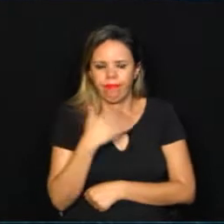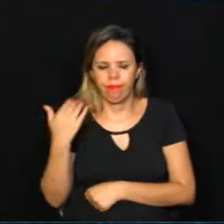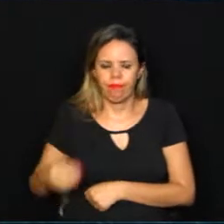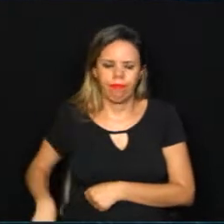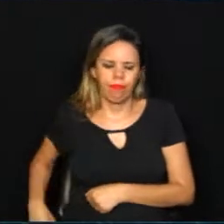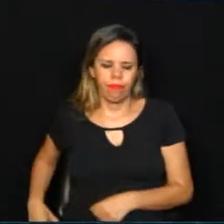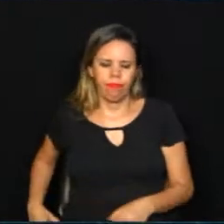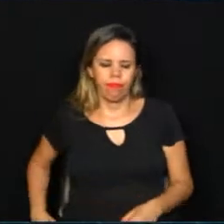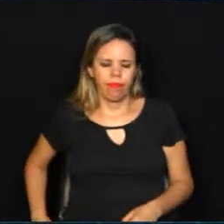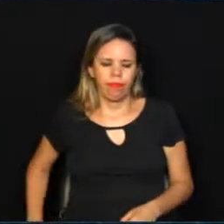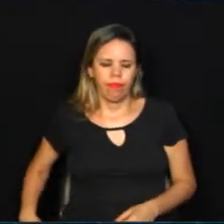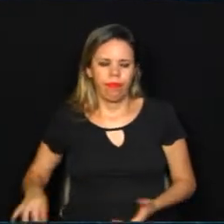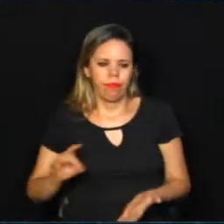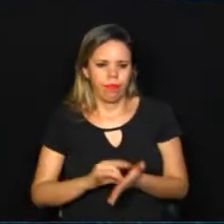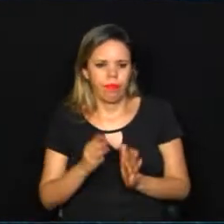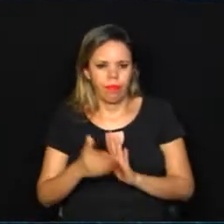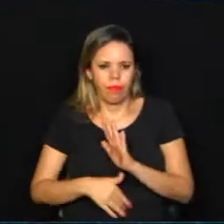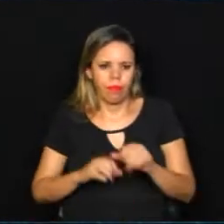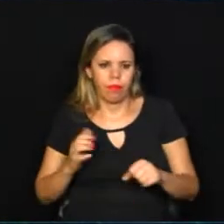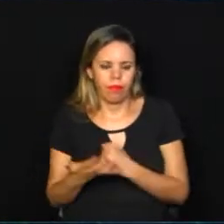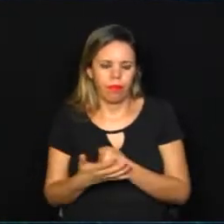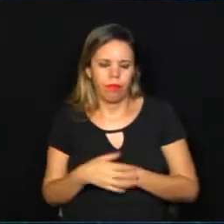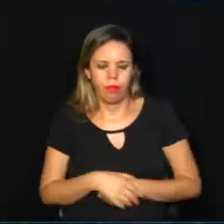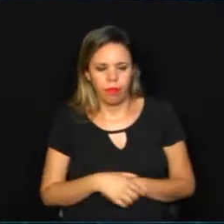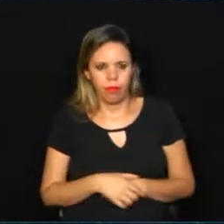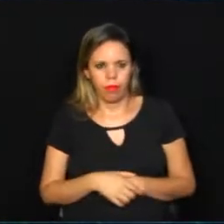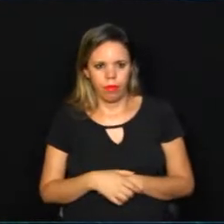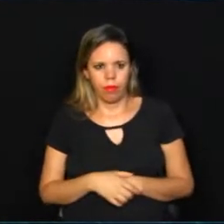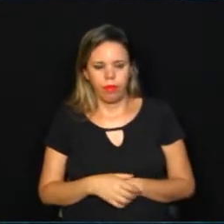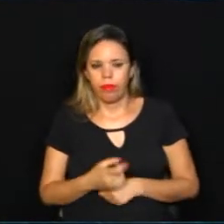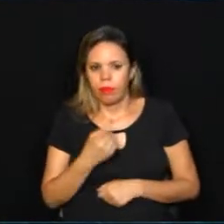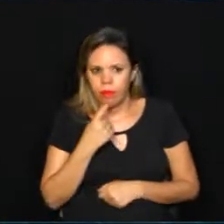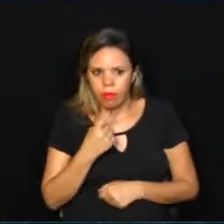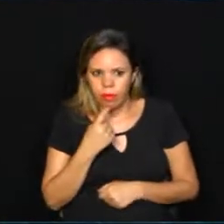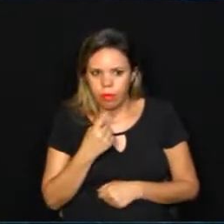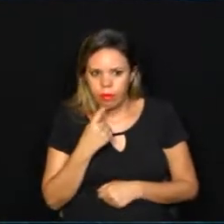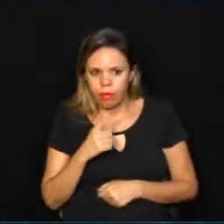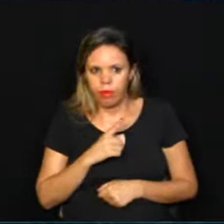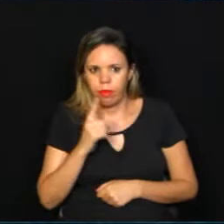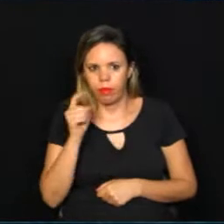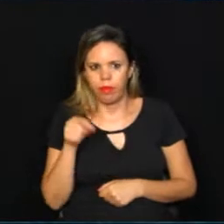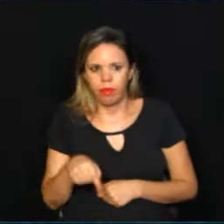4.121 mortes confirmadas pela Covid-19 e Campinas tem